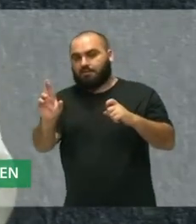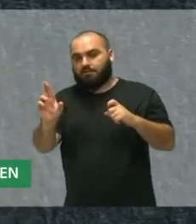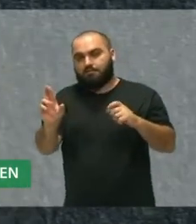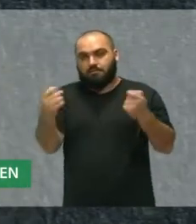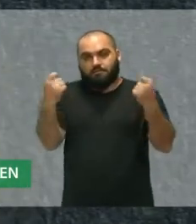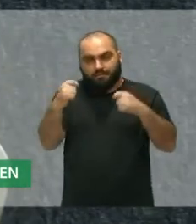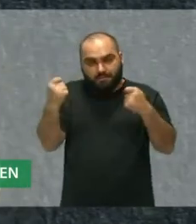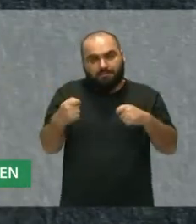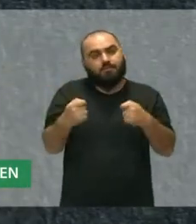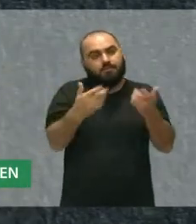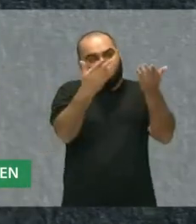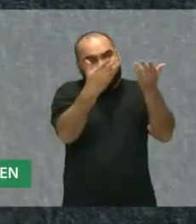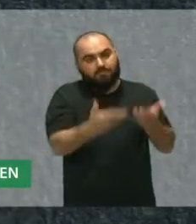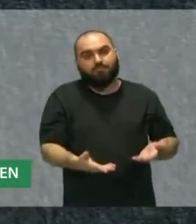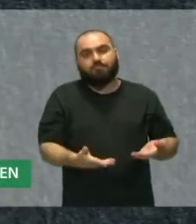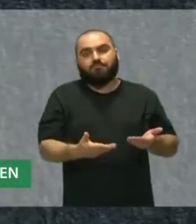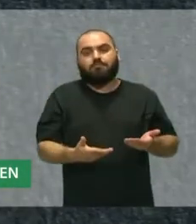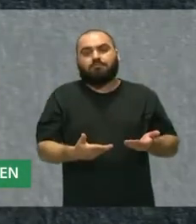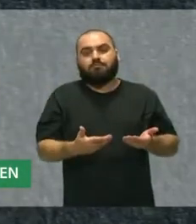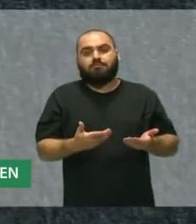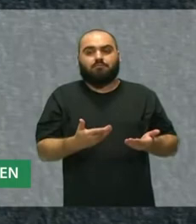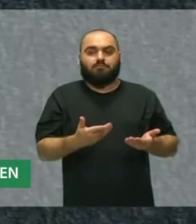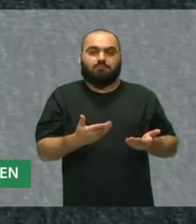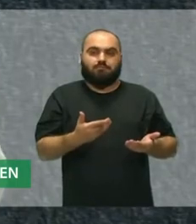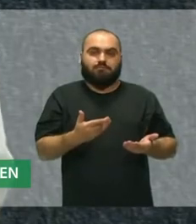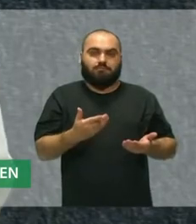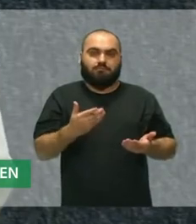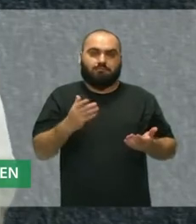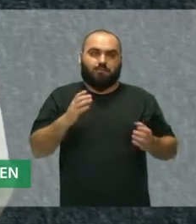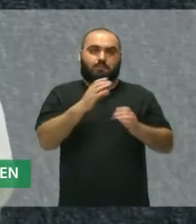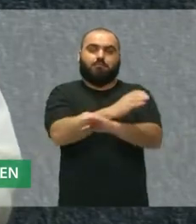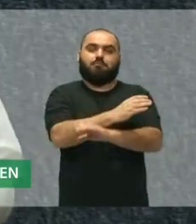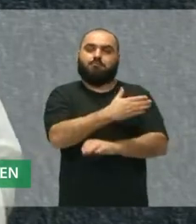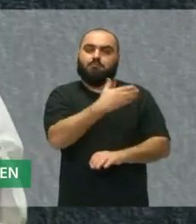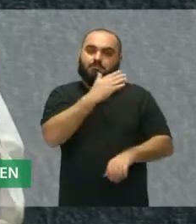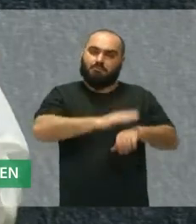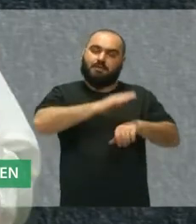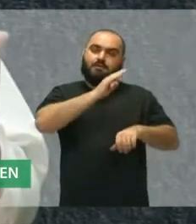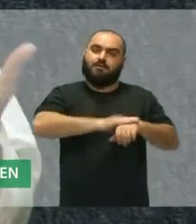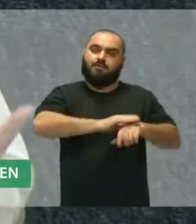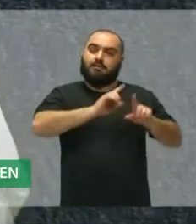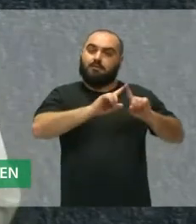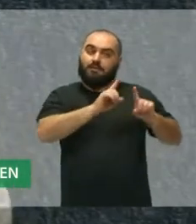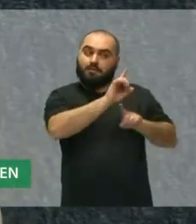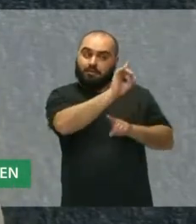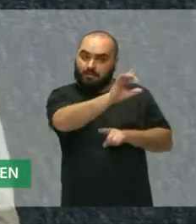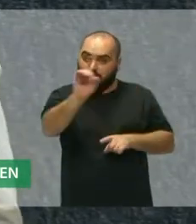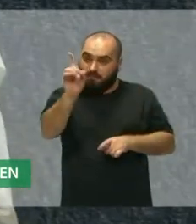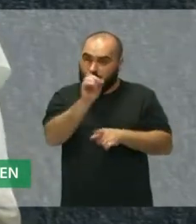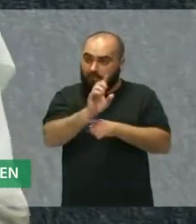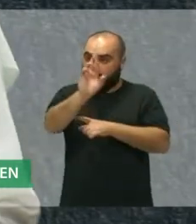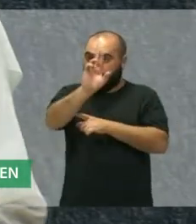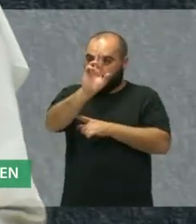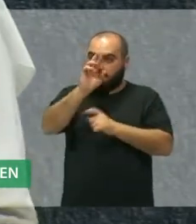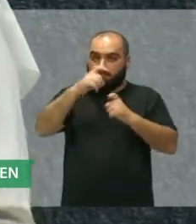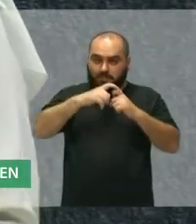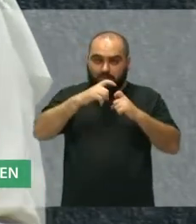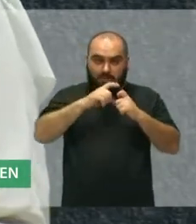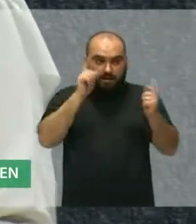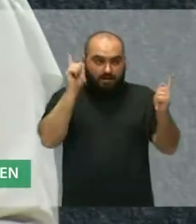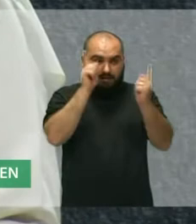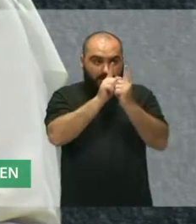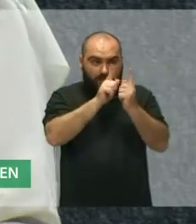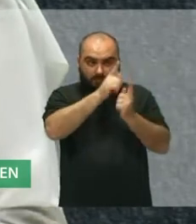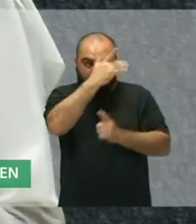fazer um esforço aí de complementação, mas eu tenho certeza que qualquer um dos doutores aqui presente, quando atendem um paciente